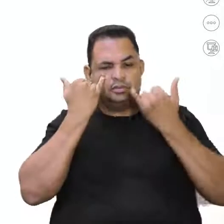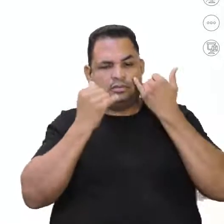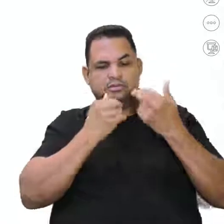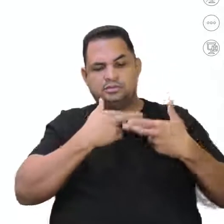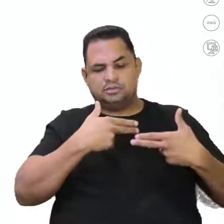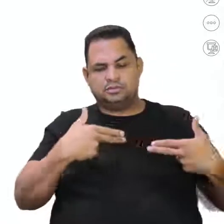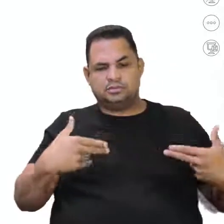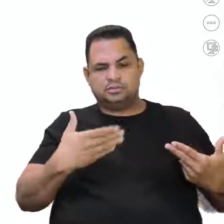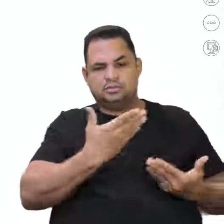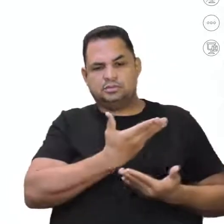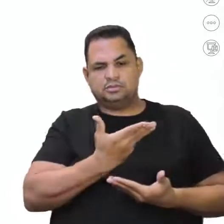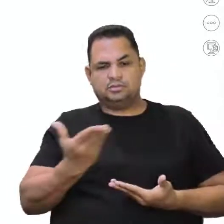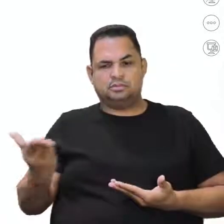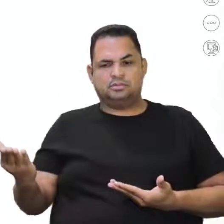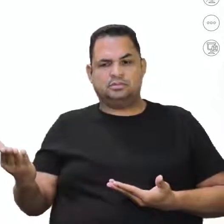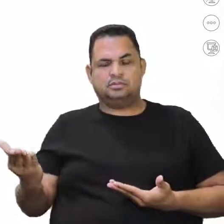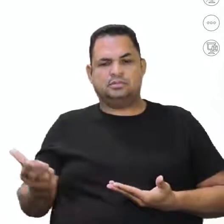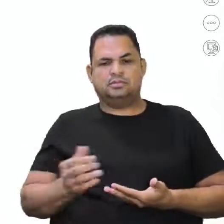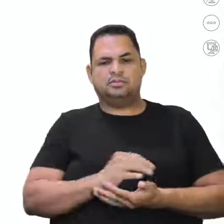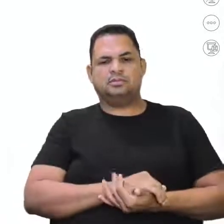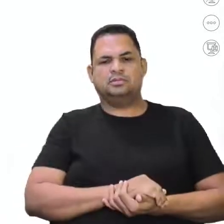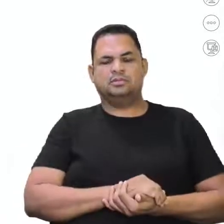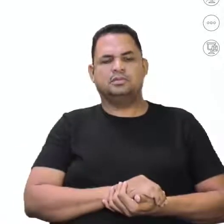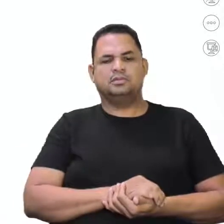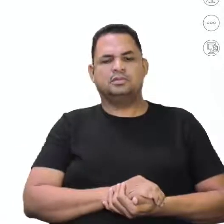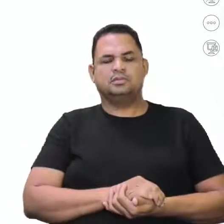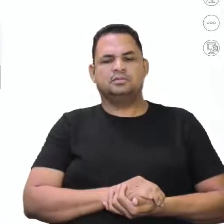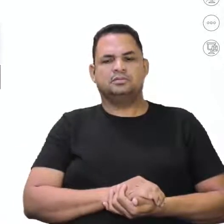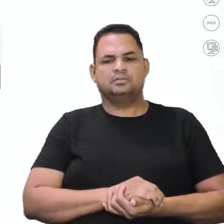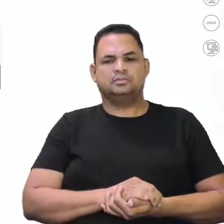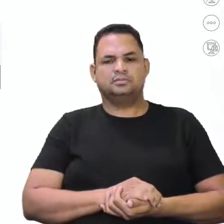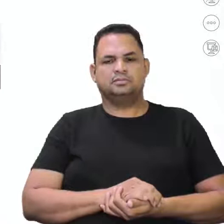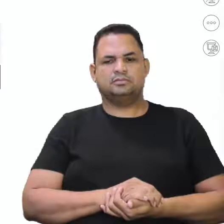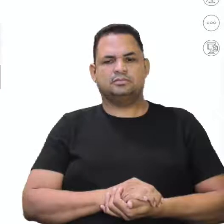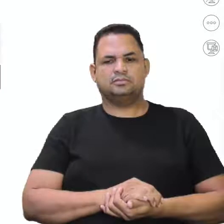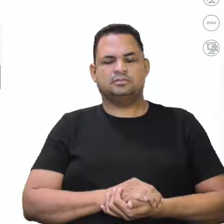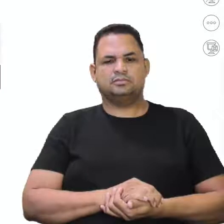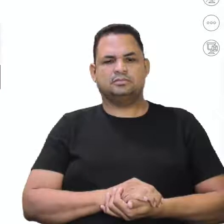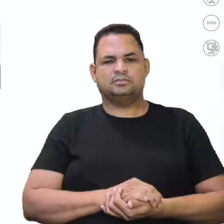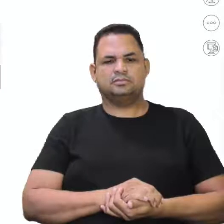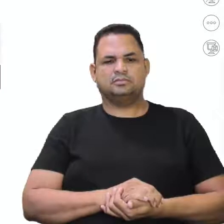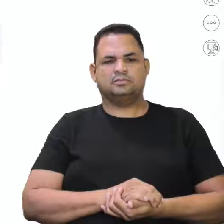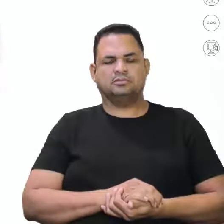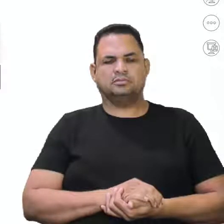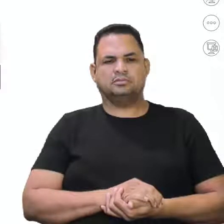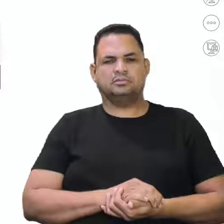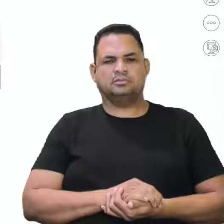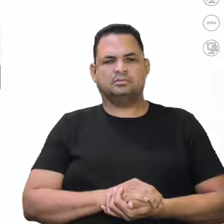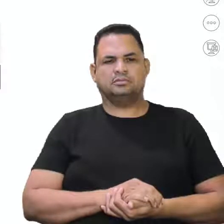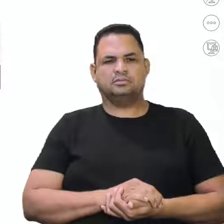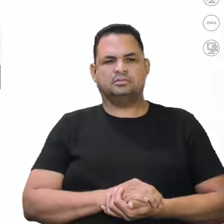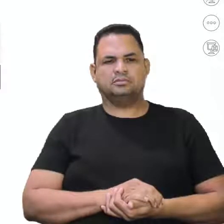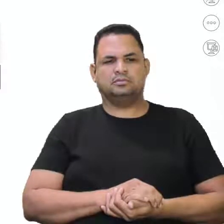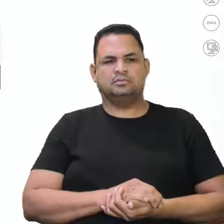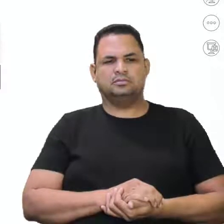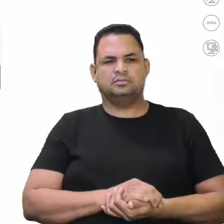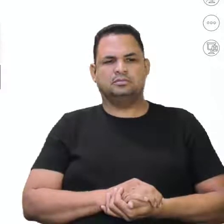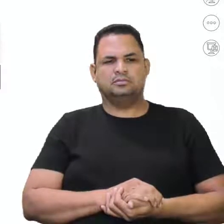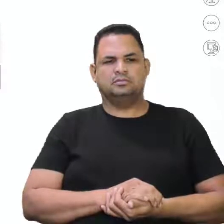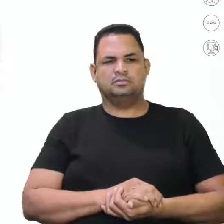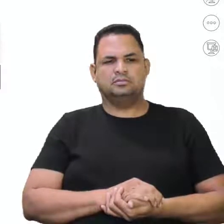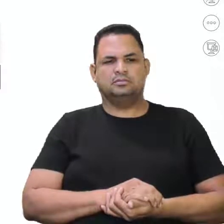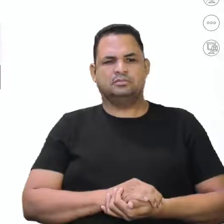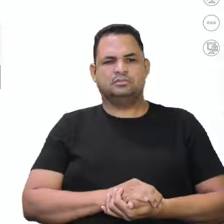informações, tá? Da source. Ok? Vamos lá? Ele diz aqui, ó, big